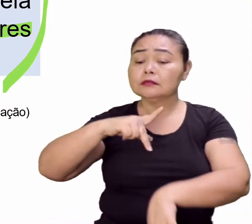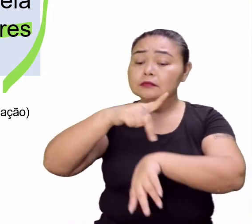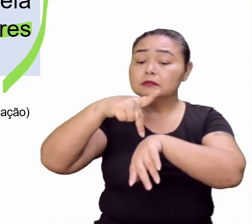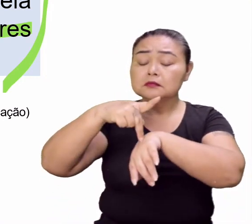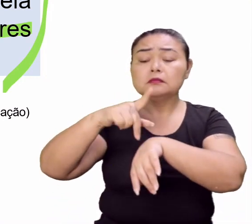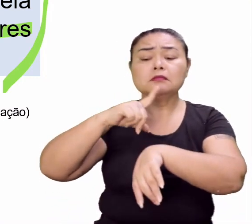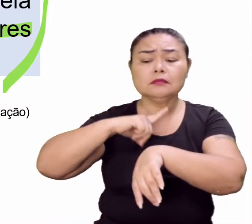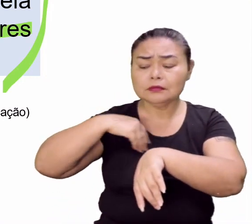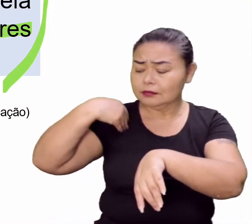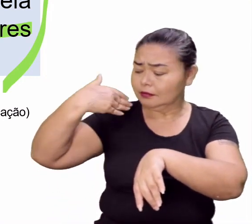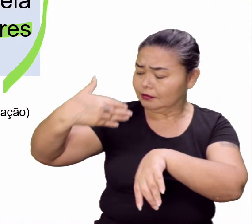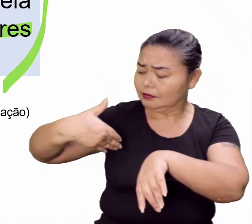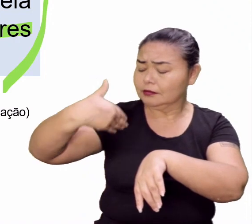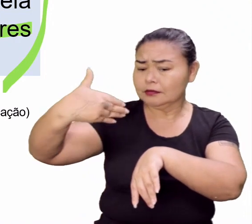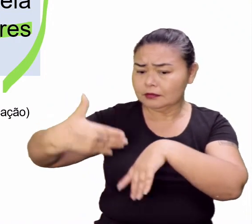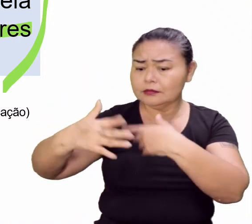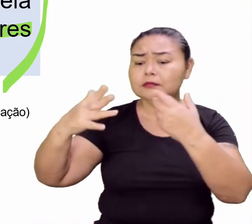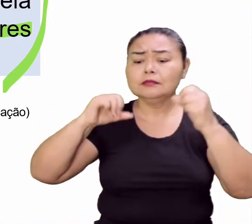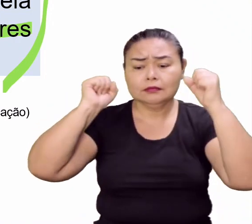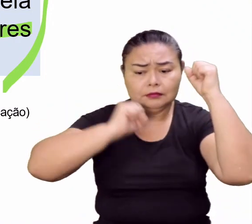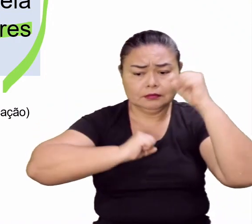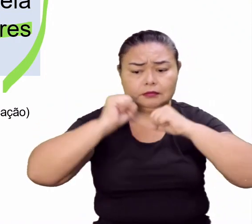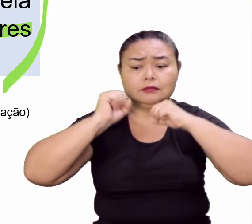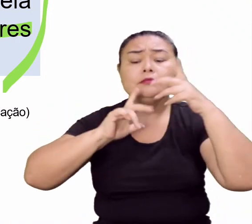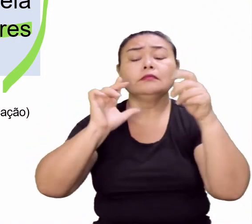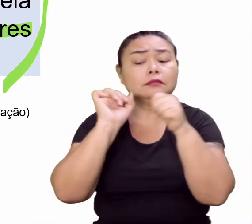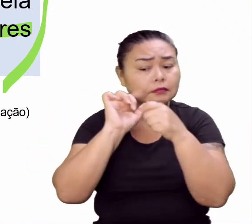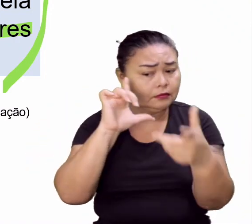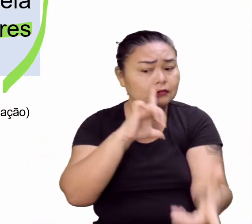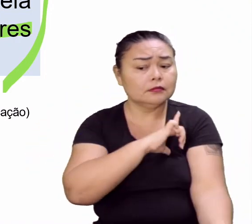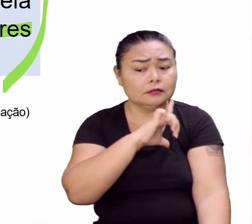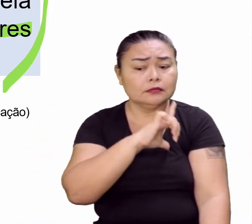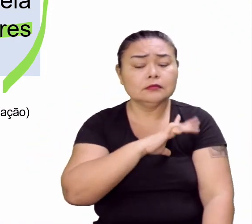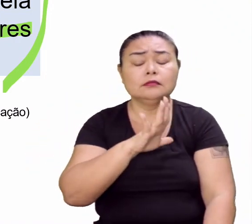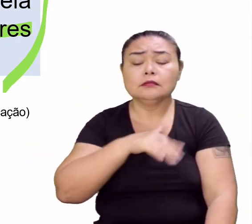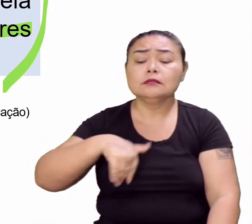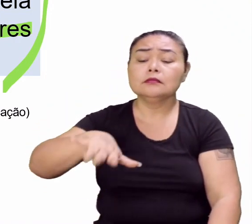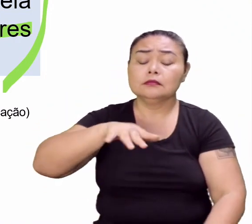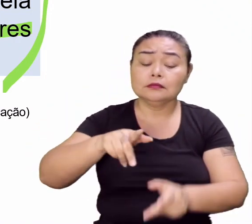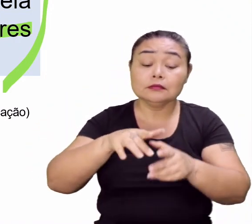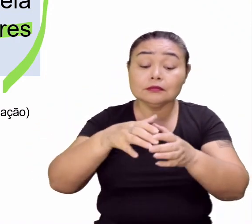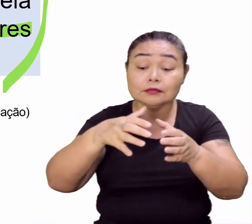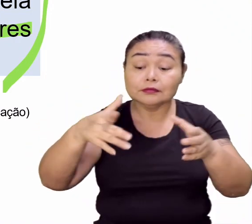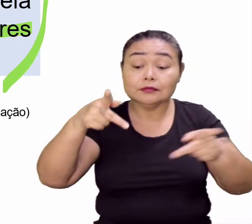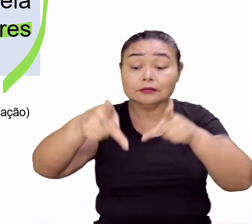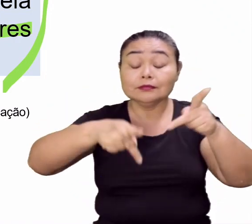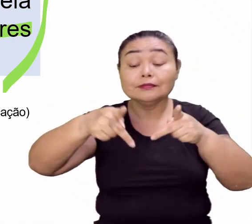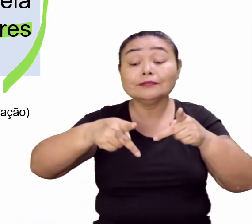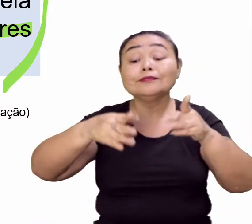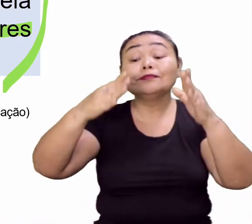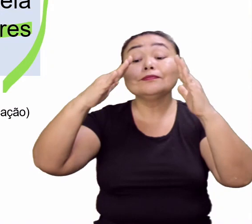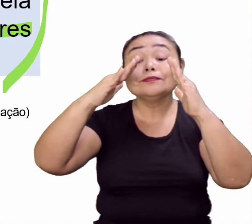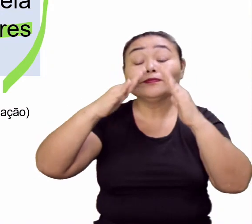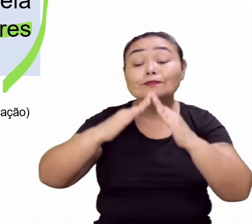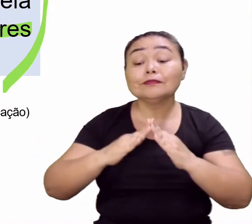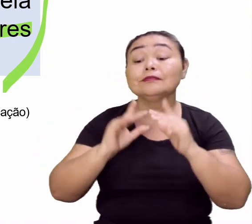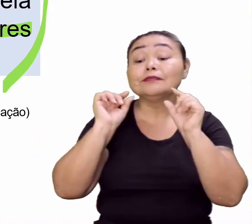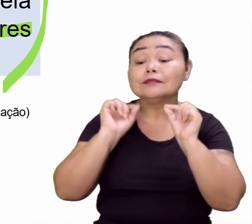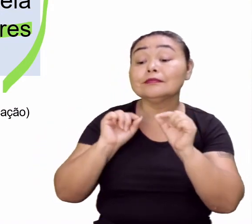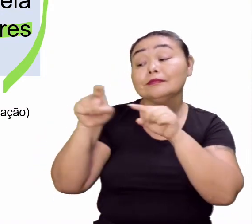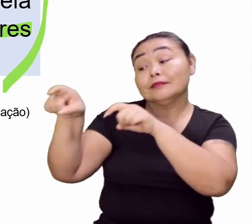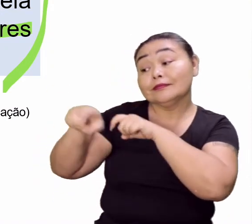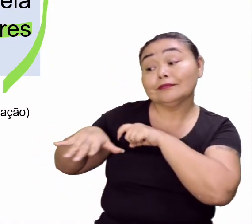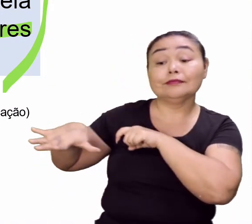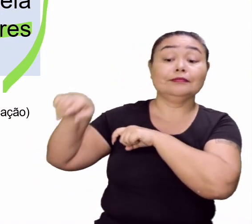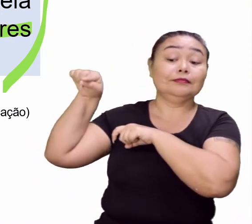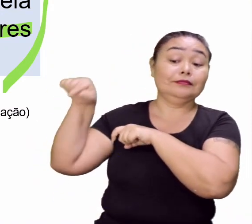ainda que vão passar pela industrialização. E ainda que boa parte da população ainda vive aonde? No campo, na área rural.